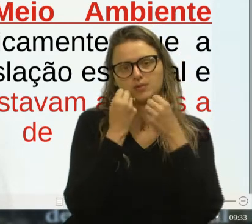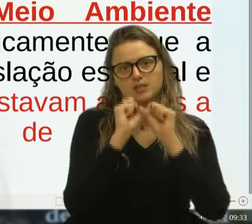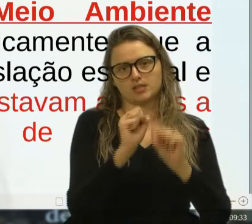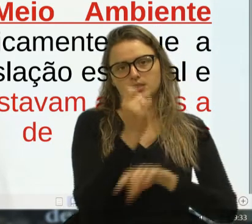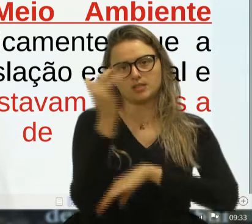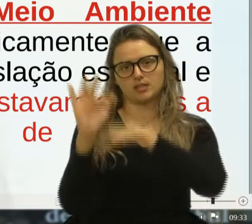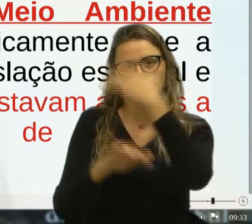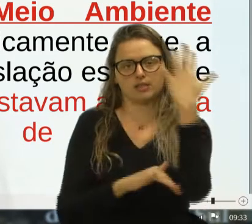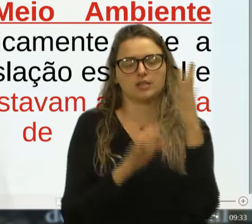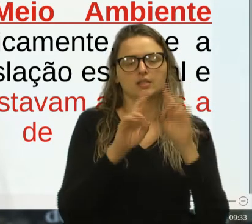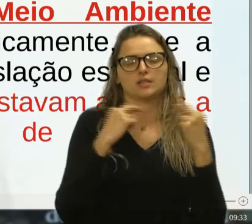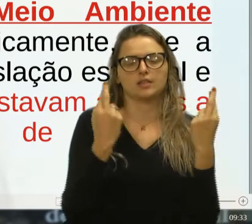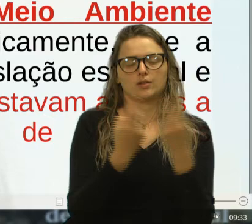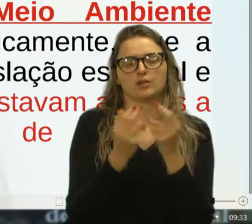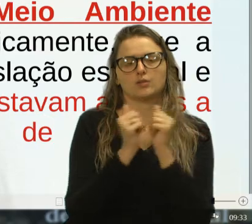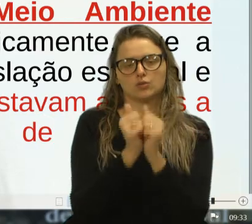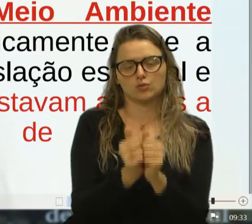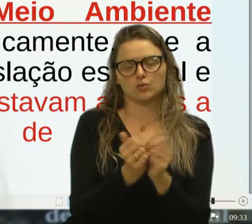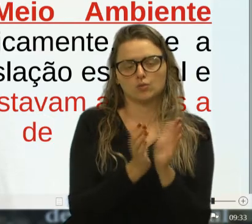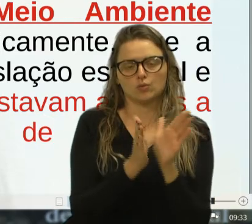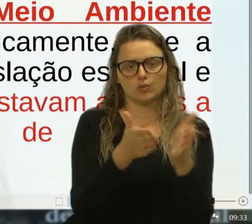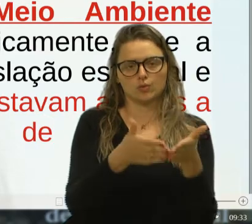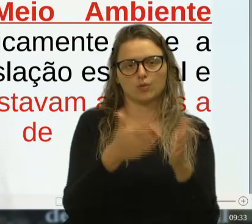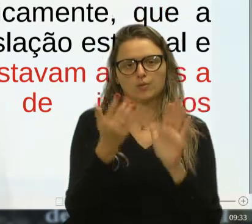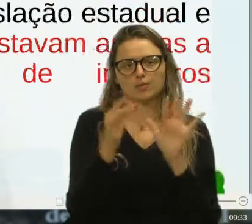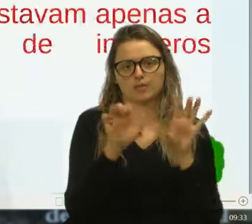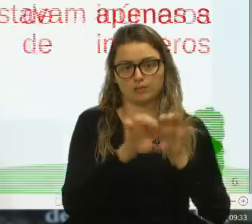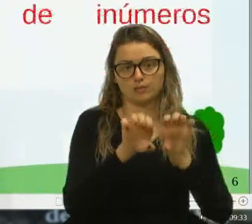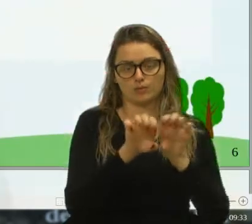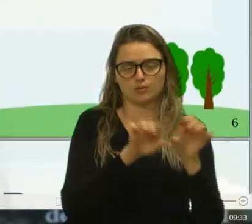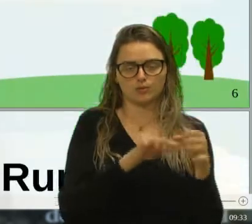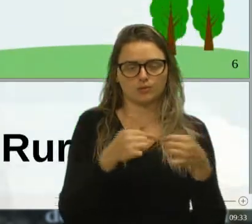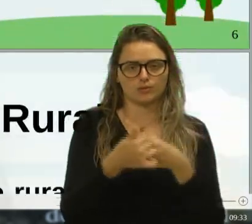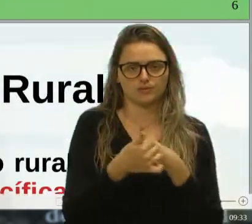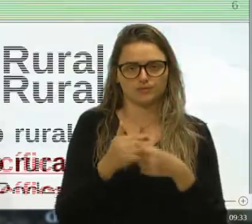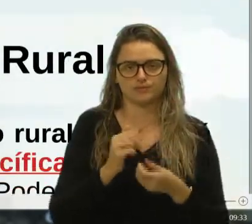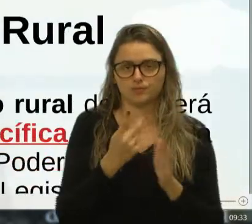na reunião com a comissão do plano diretor. Pode seguir?